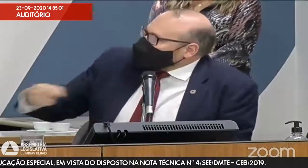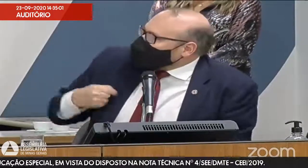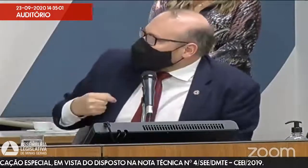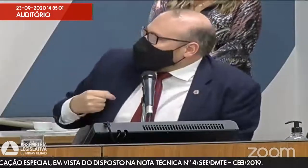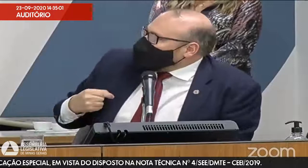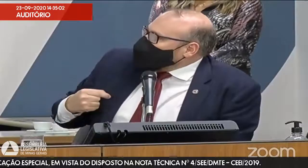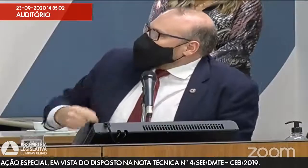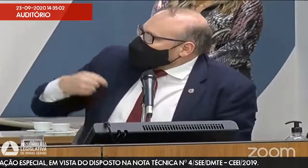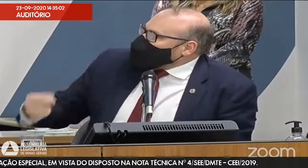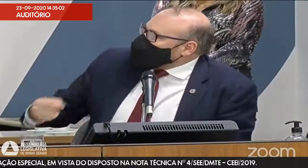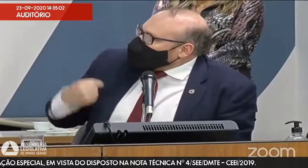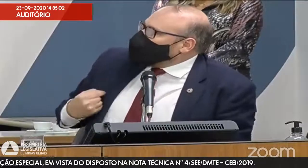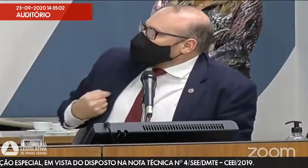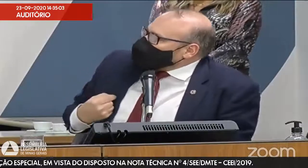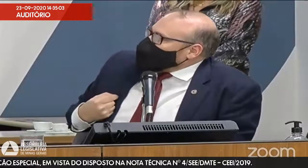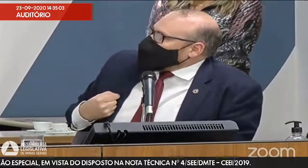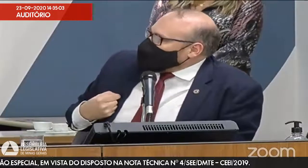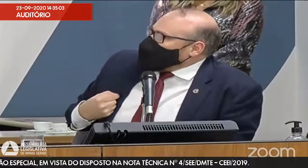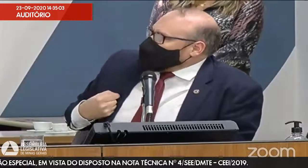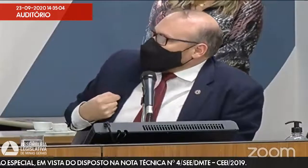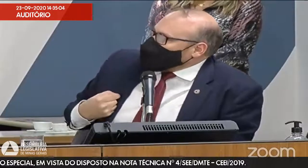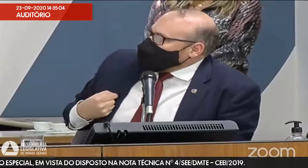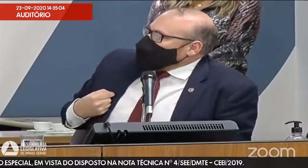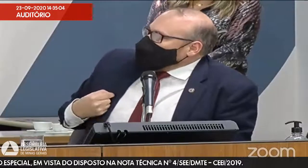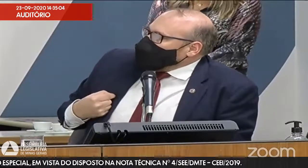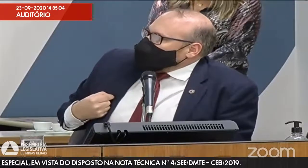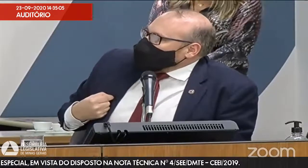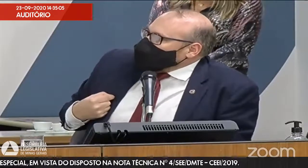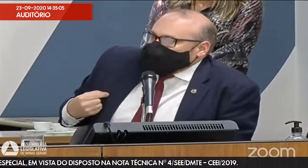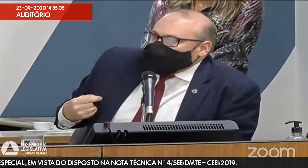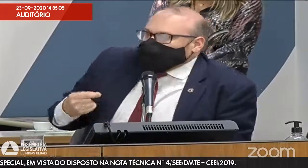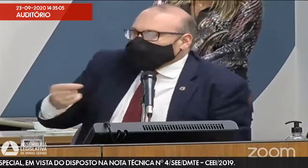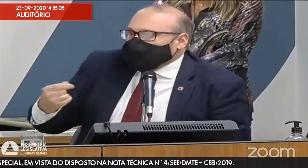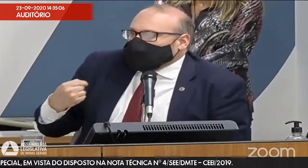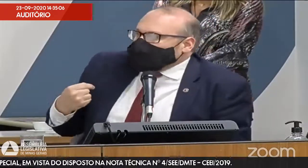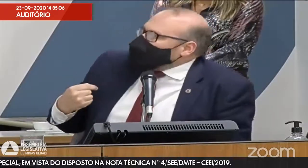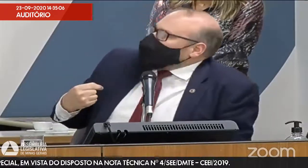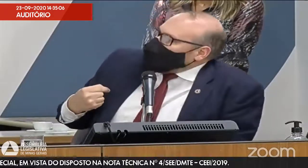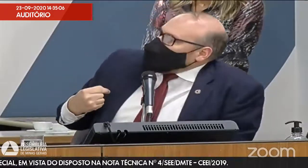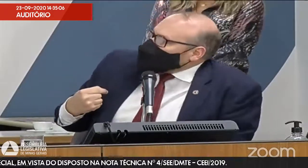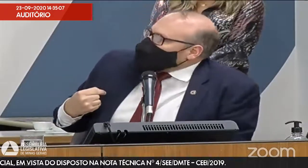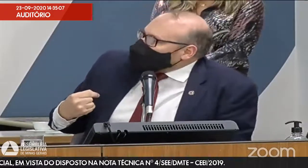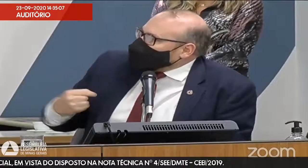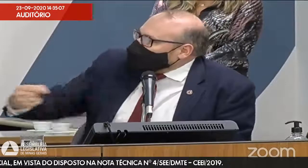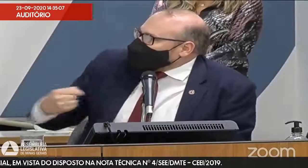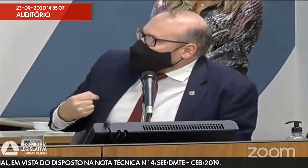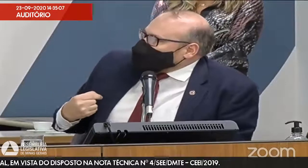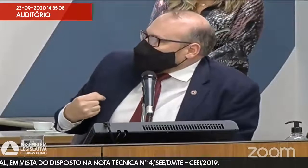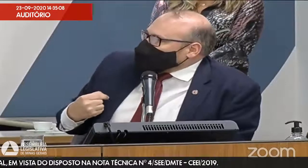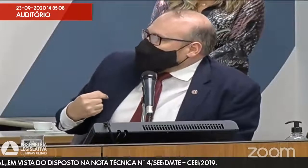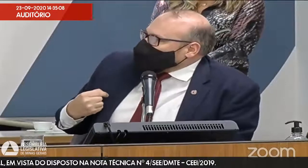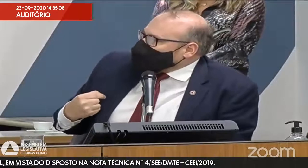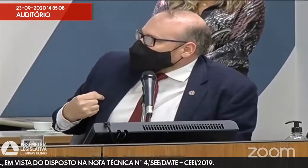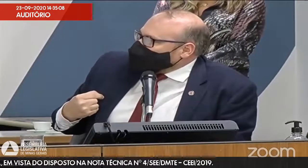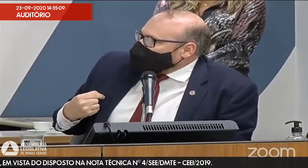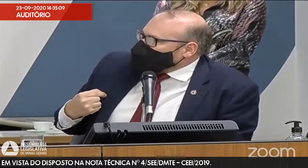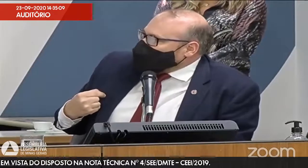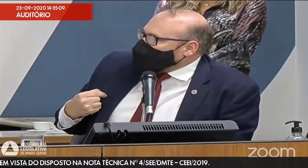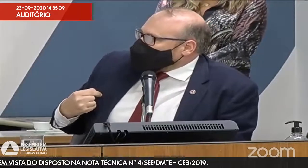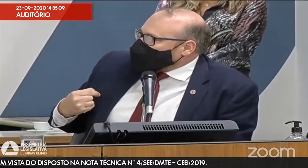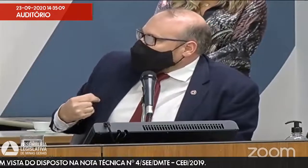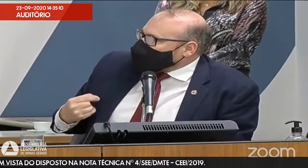de Educação nós também ouvimos um lado apenas. E em nenhum momento nós tivemos a presença dos professores